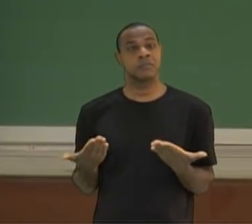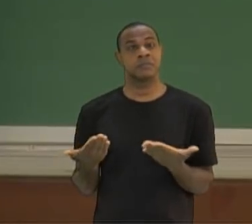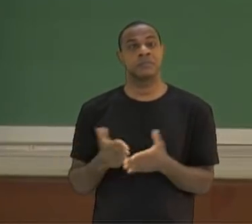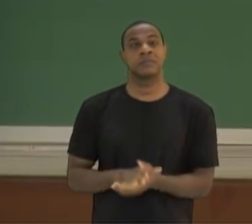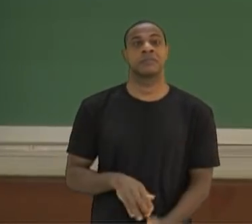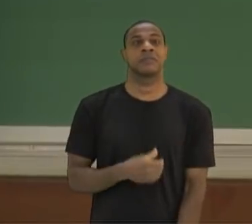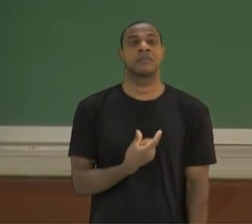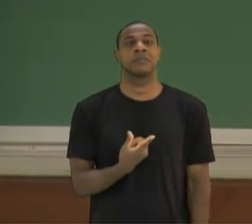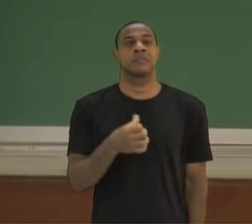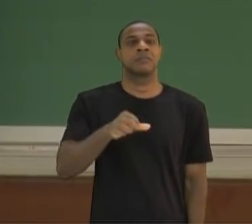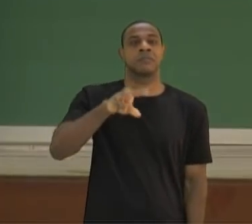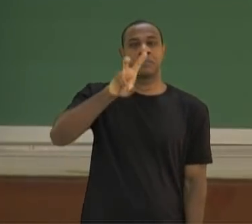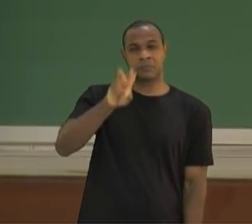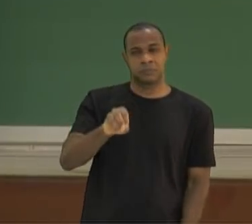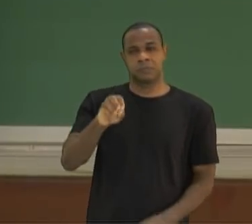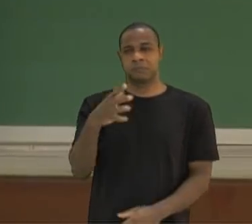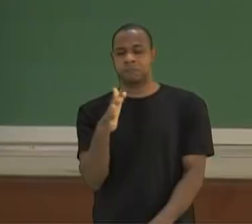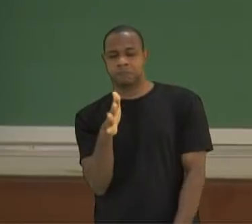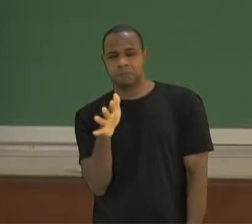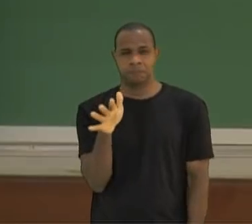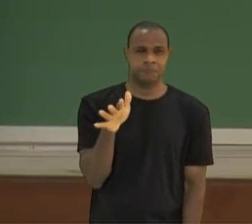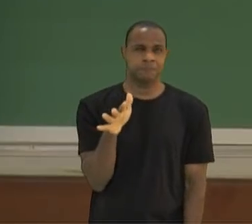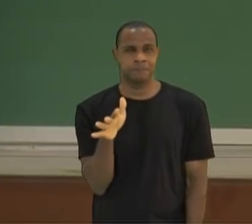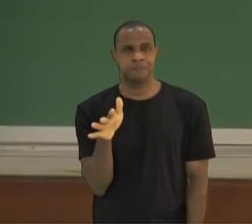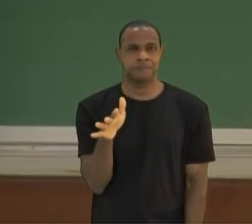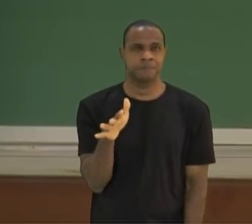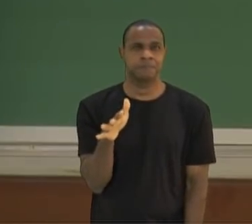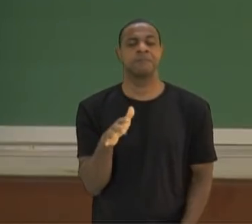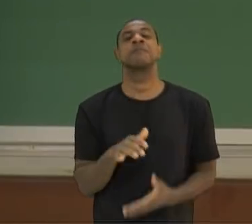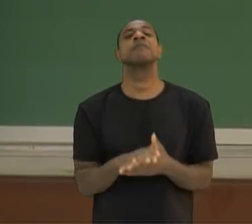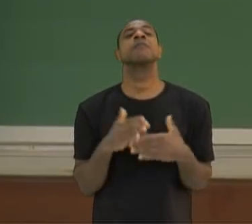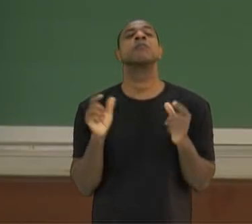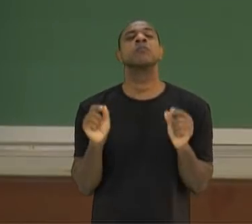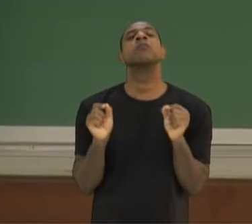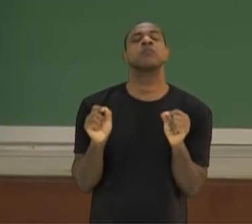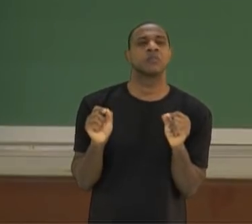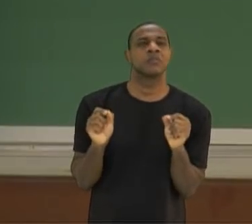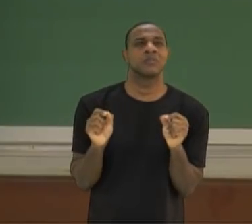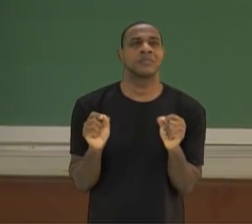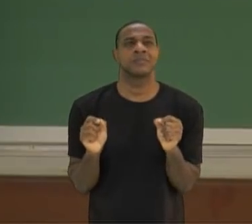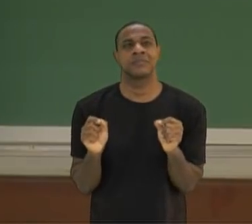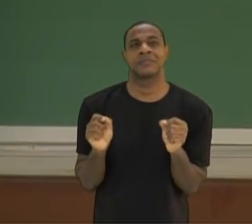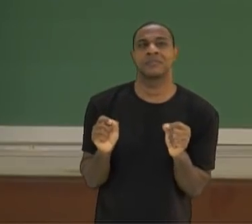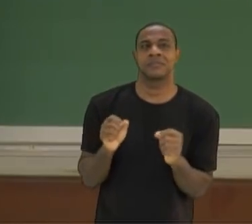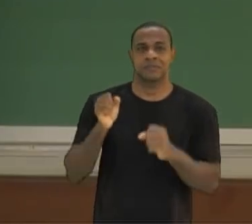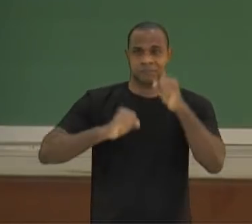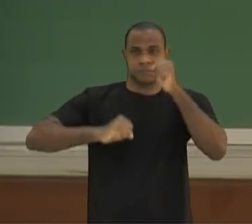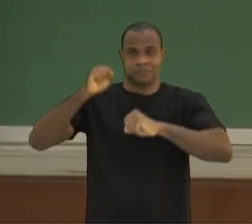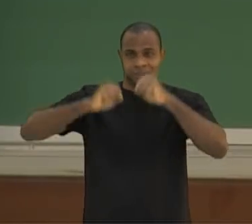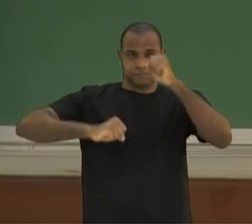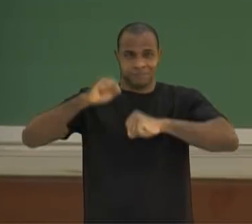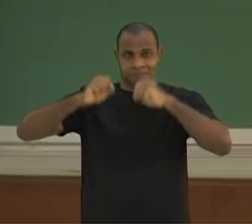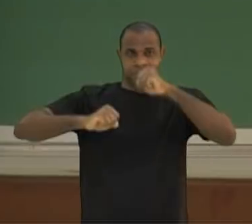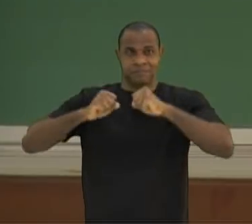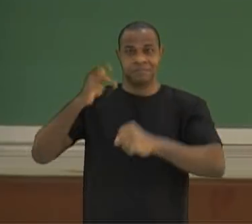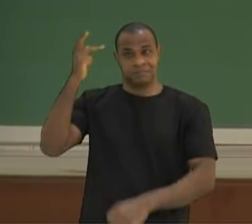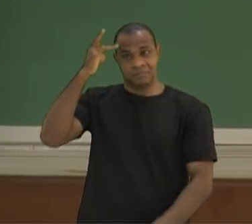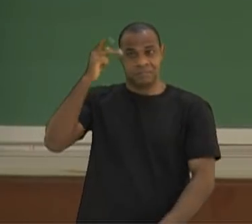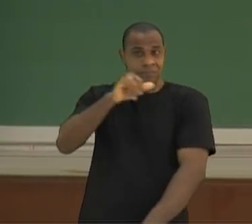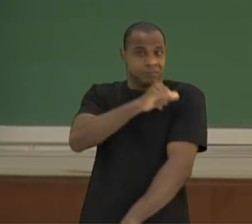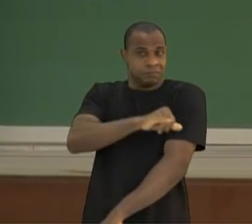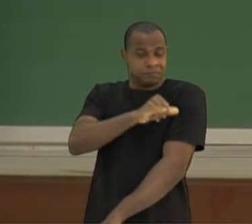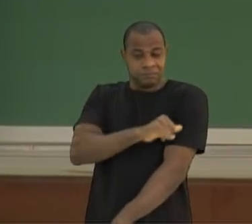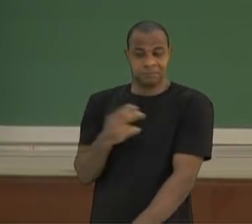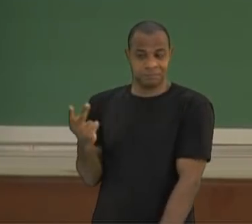segunda metade ali de 1950, dos anos 1950, devido à industrialização, São Paulo e Rio de